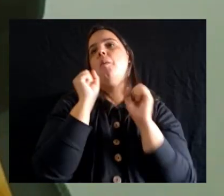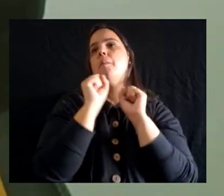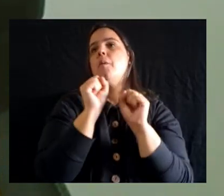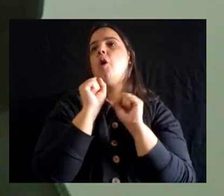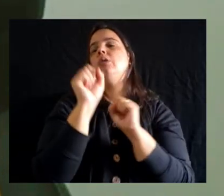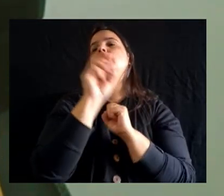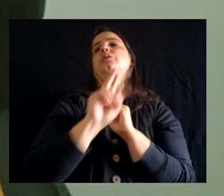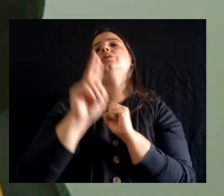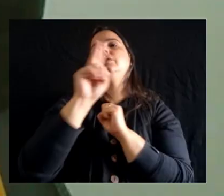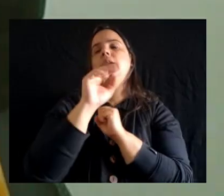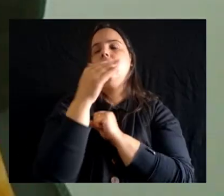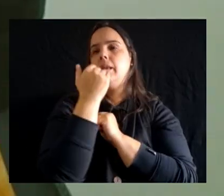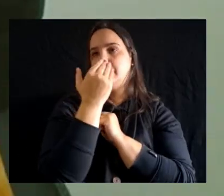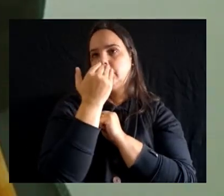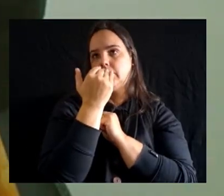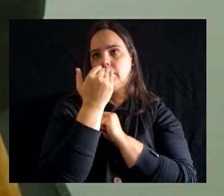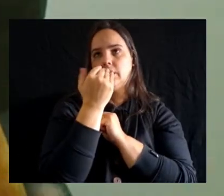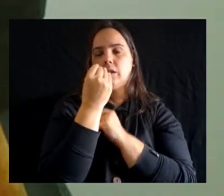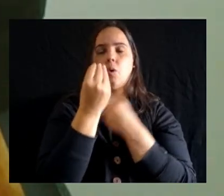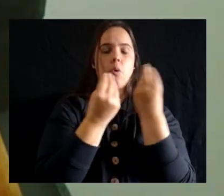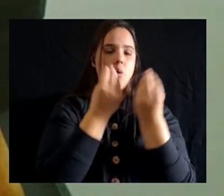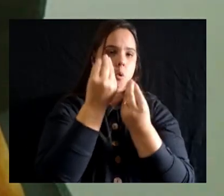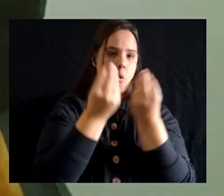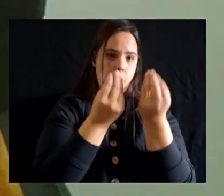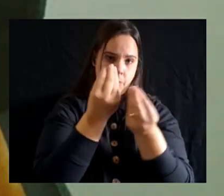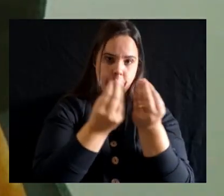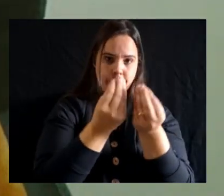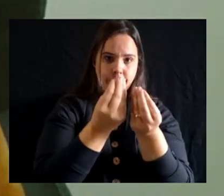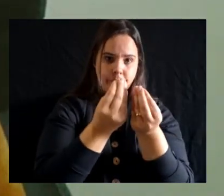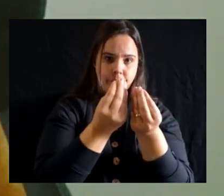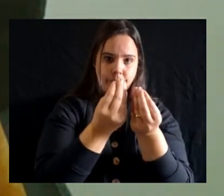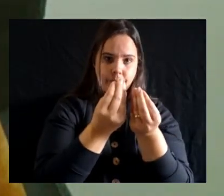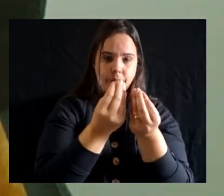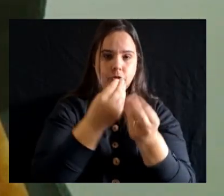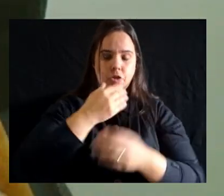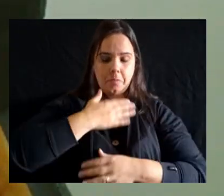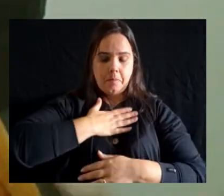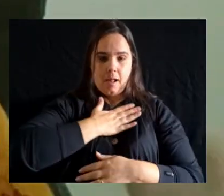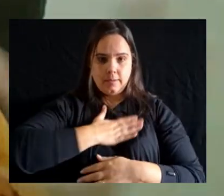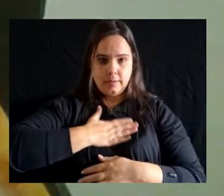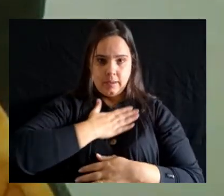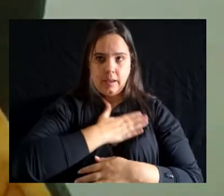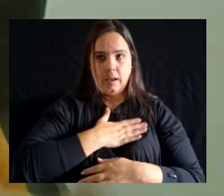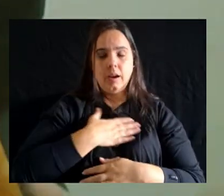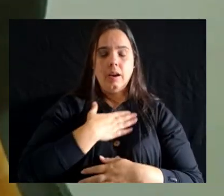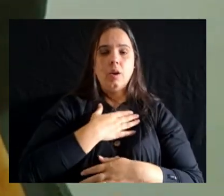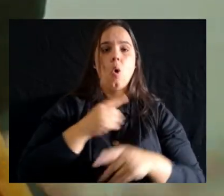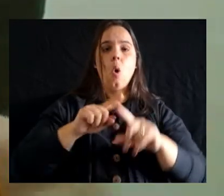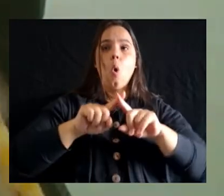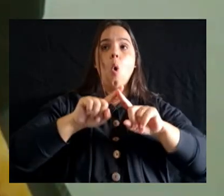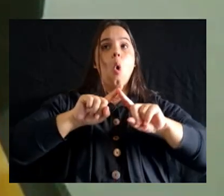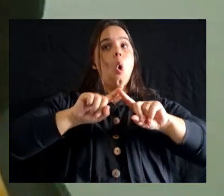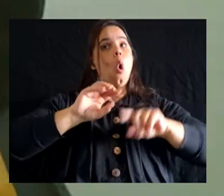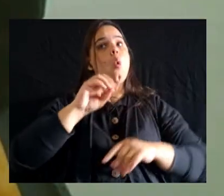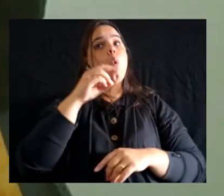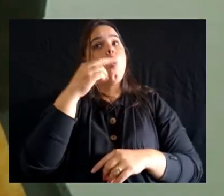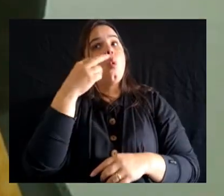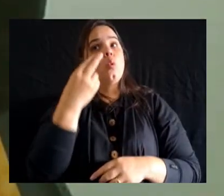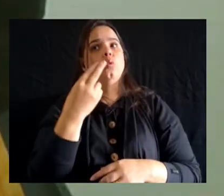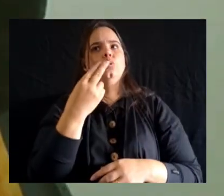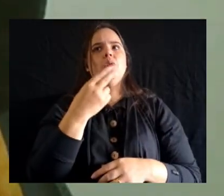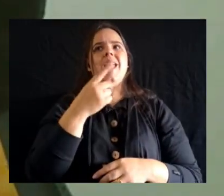alimentação como uma forma ali de prazer também, de satisfação? Ou será que eu estou usando ela o dia